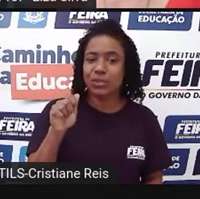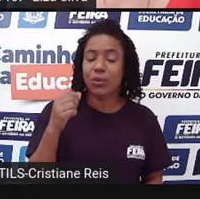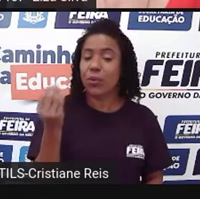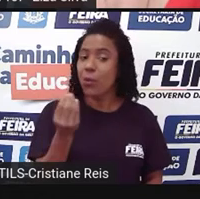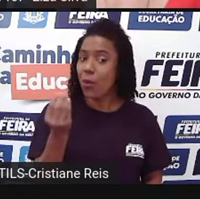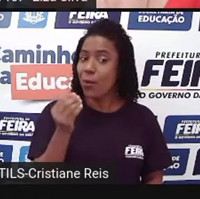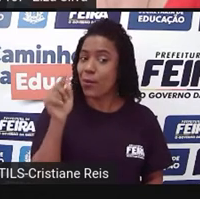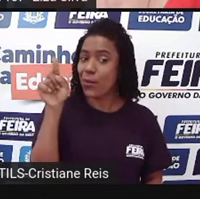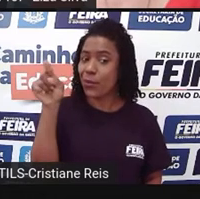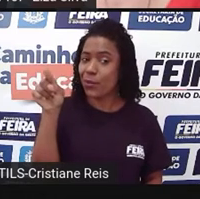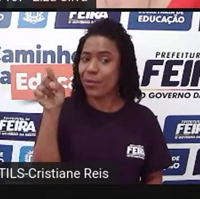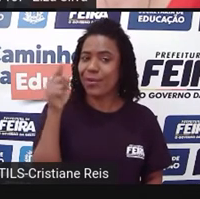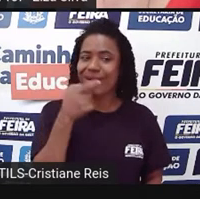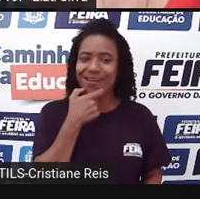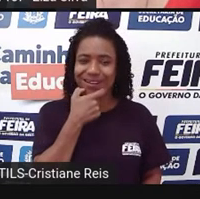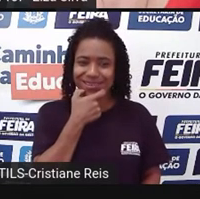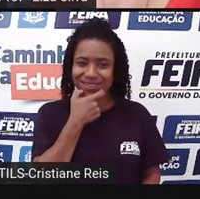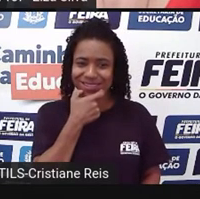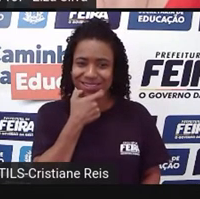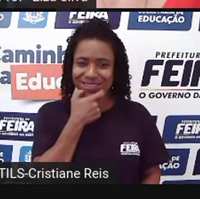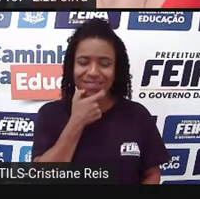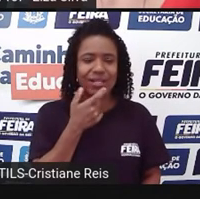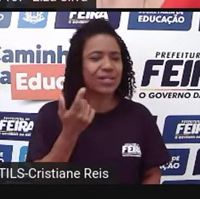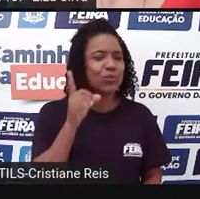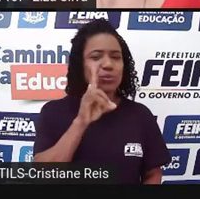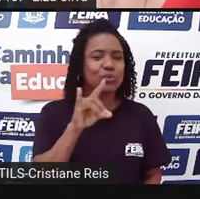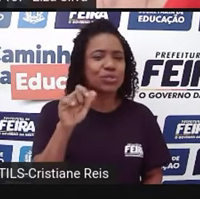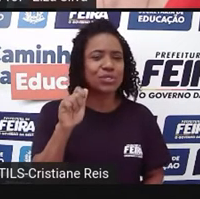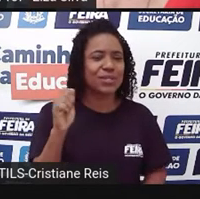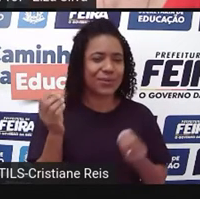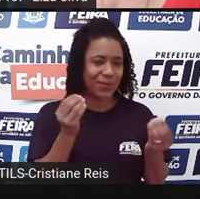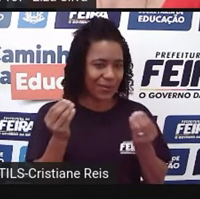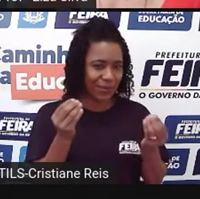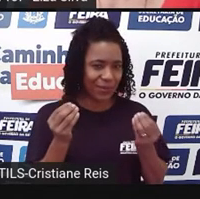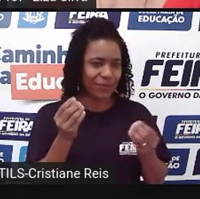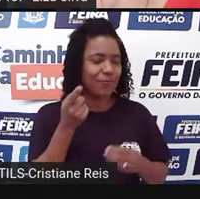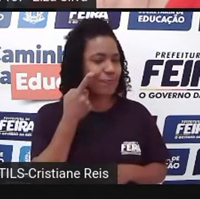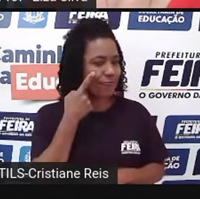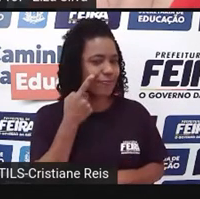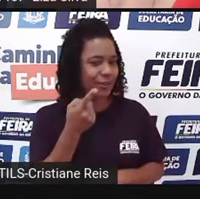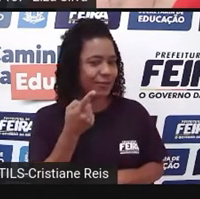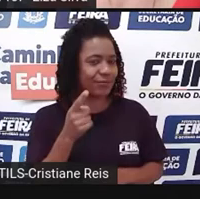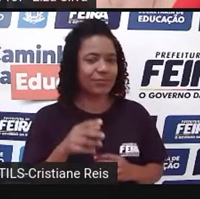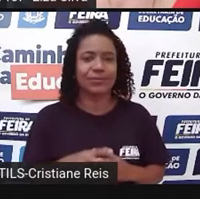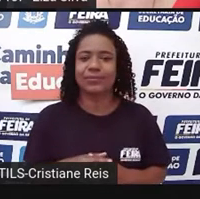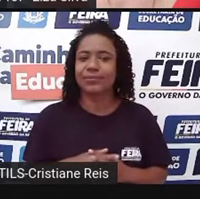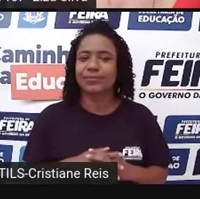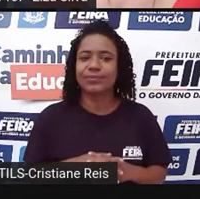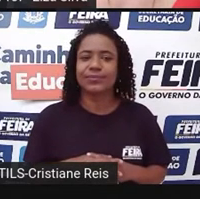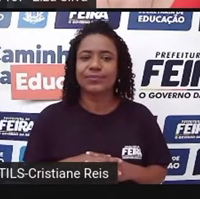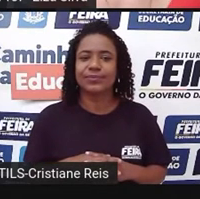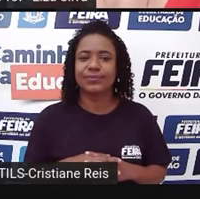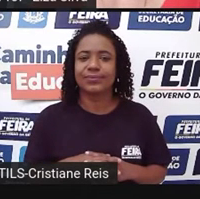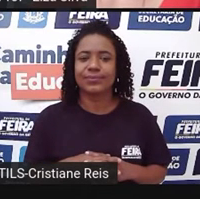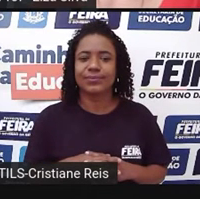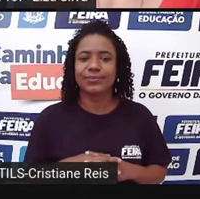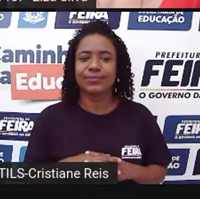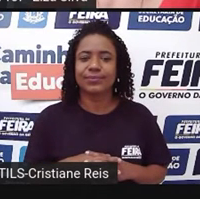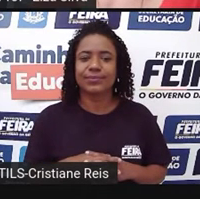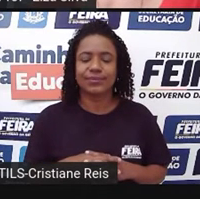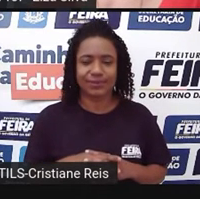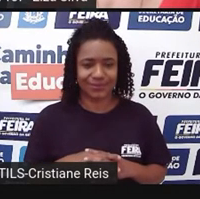ingleses escrevem a data o que observa eu coloquei aqui a comparação como fazer a data